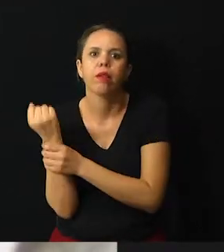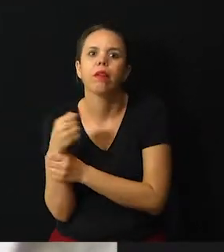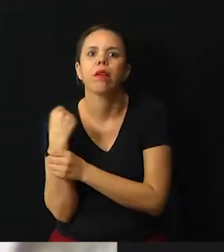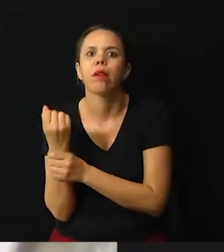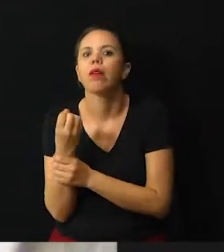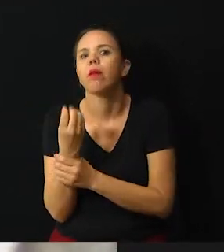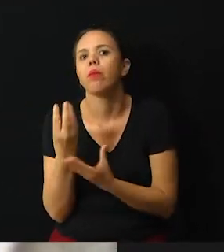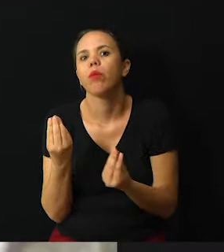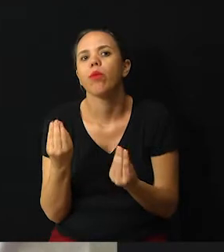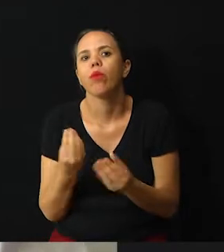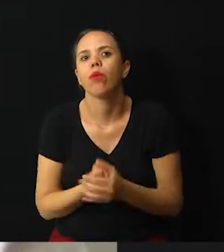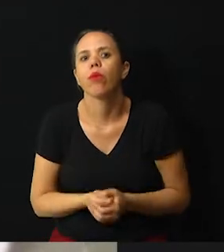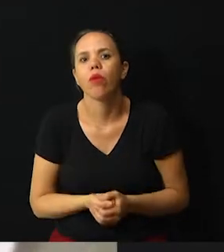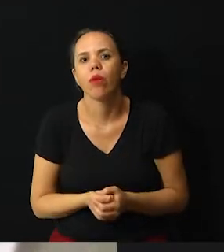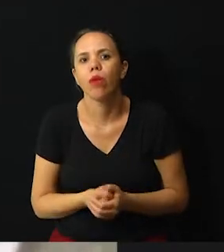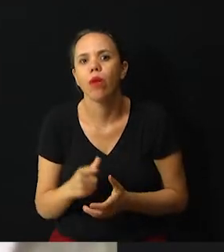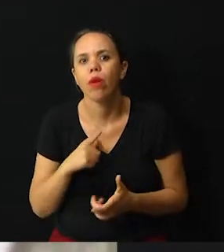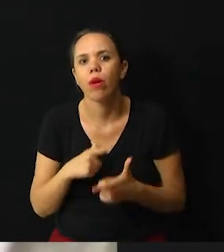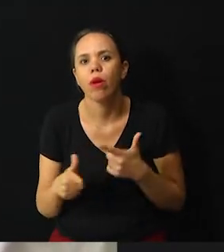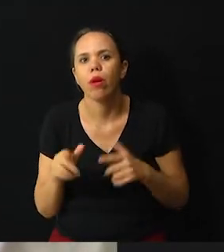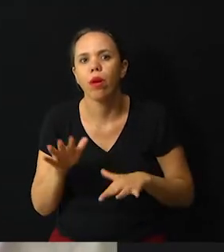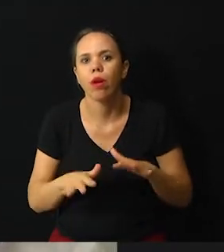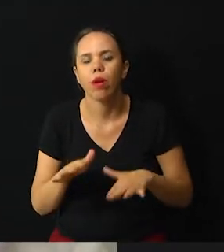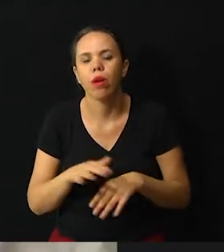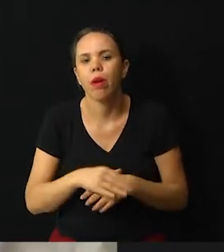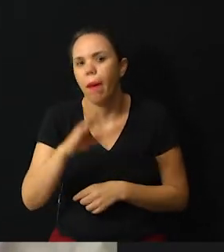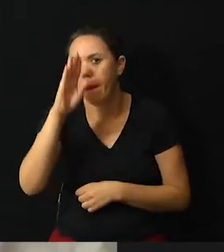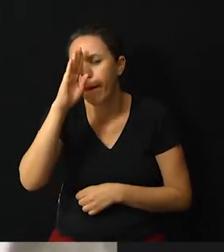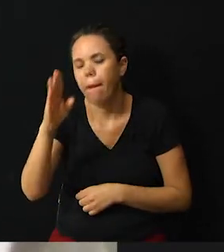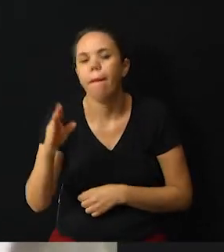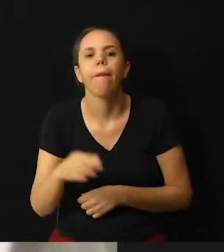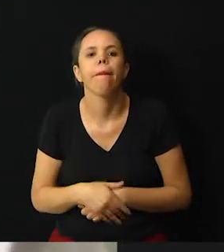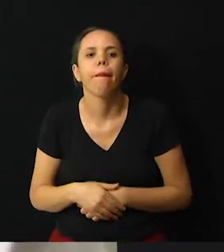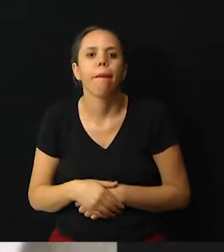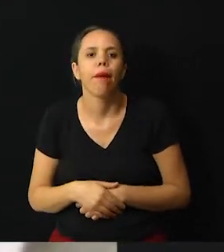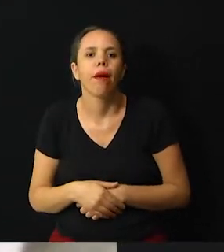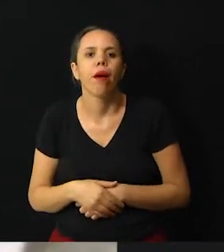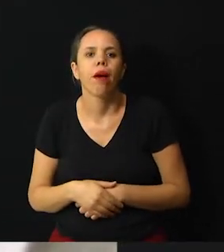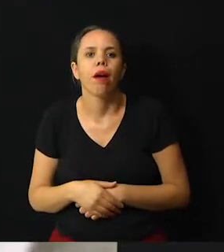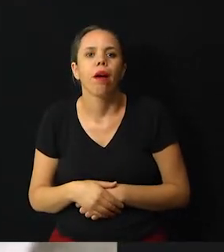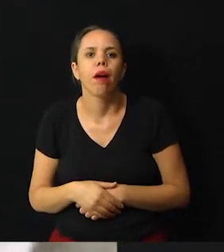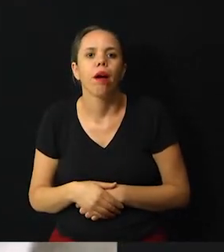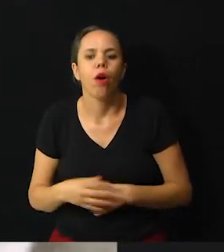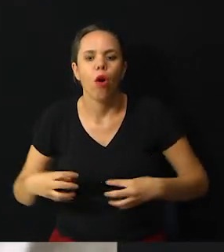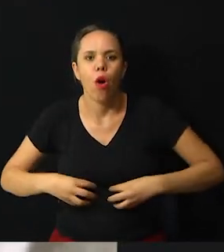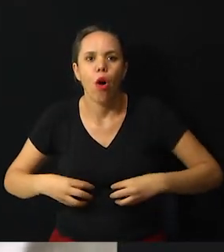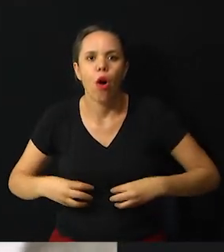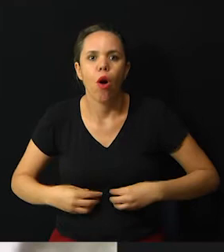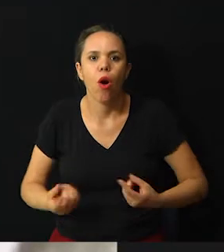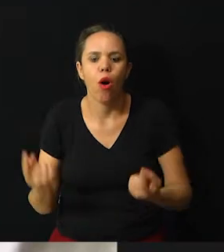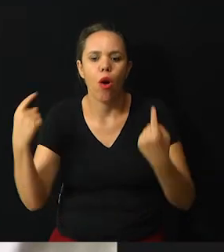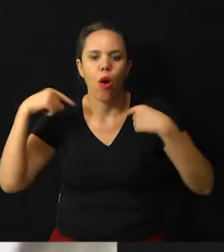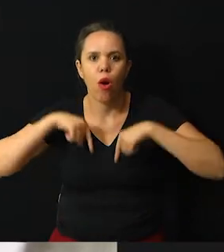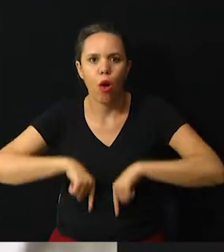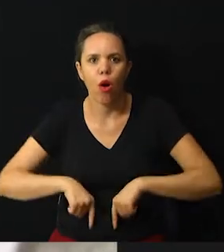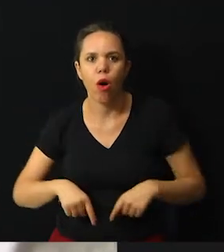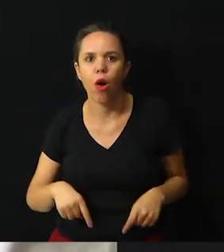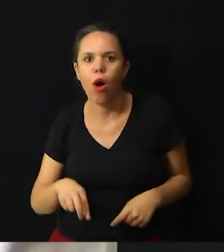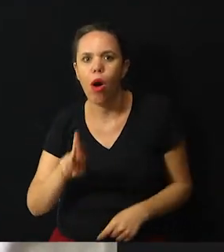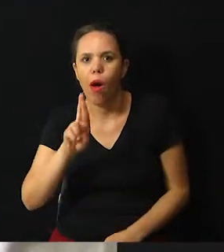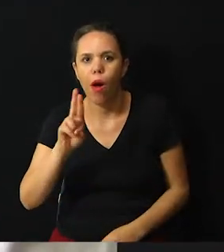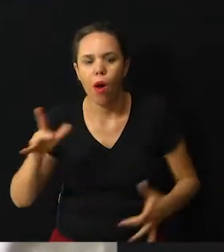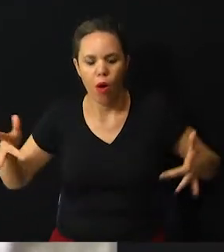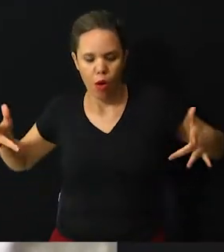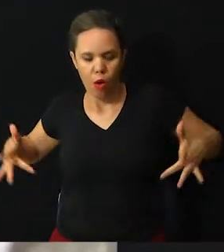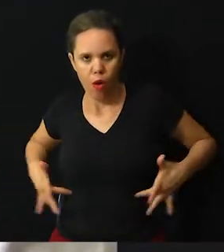muito. E, além disso, a gente tem os imunossupressores, principalmente quando tem manifestação de órgão interno, principalmente manifestação renal. Então,